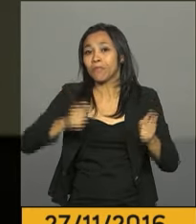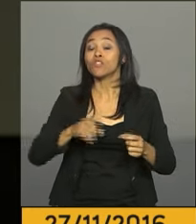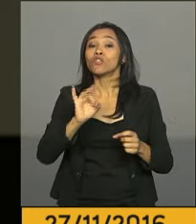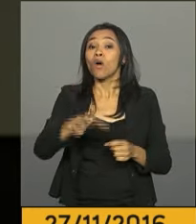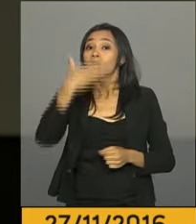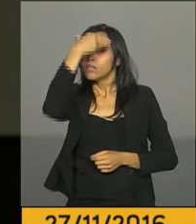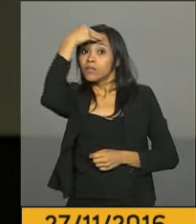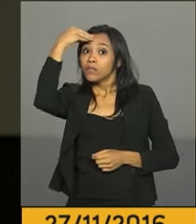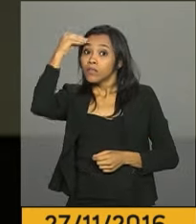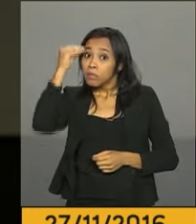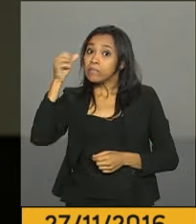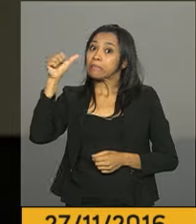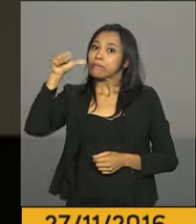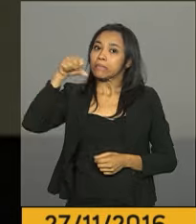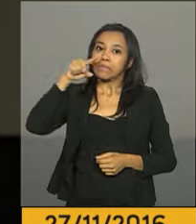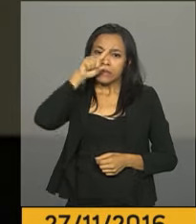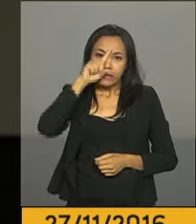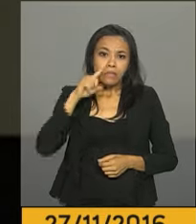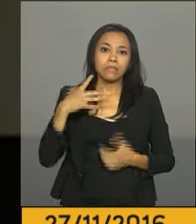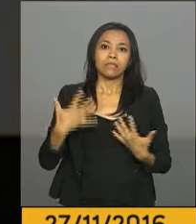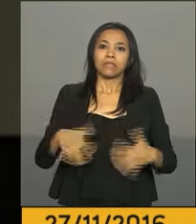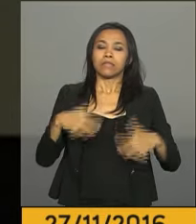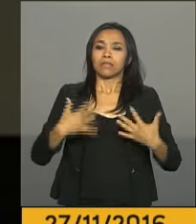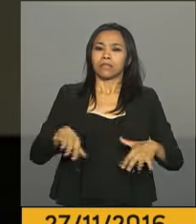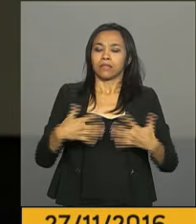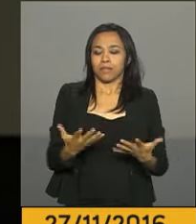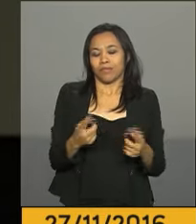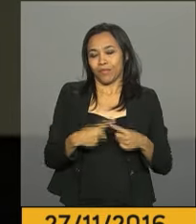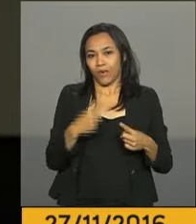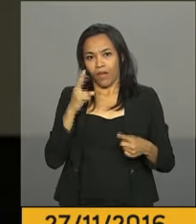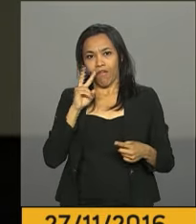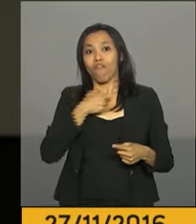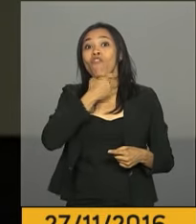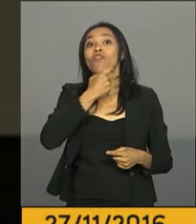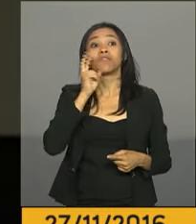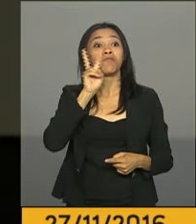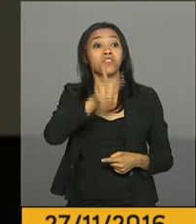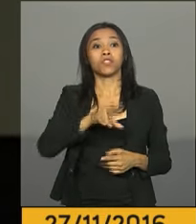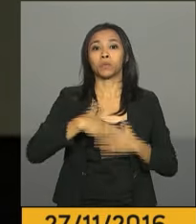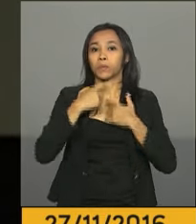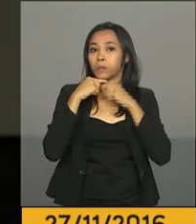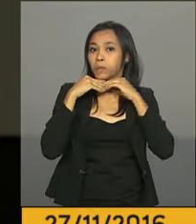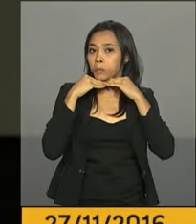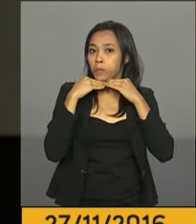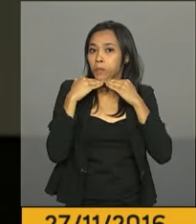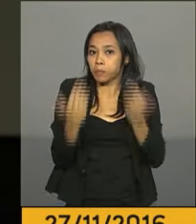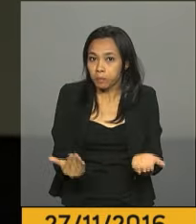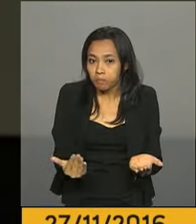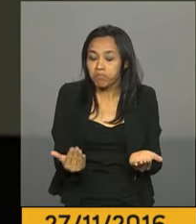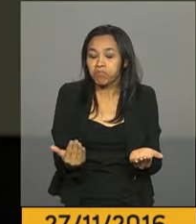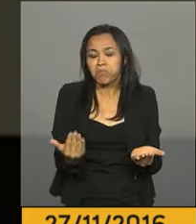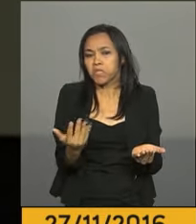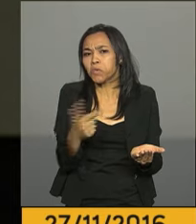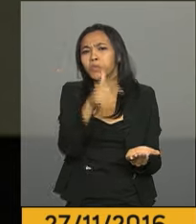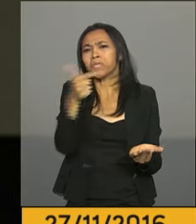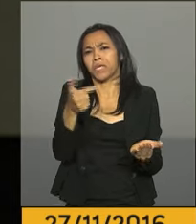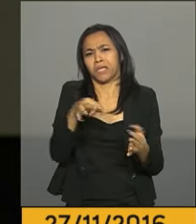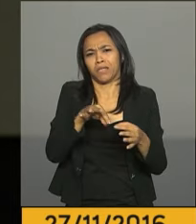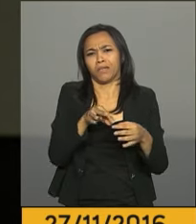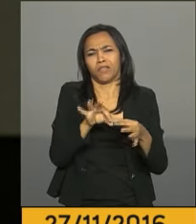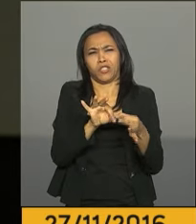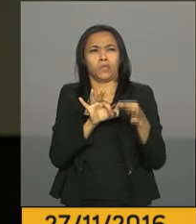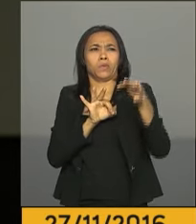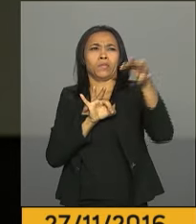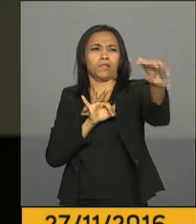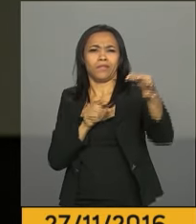há precipício que nem a voz nem a vista podem atravessar. Portanto, não há distância, senhor